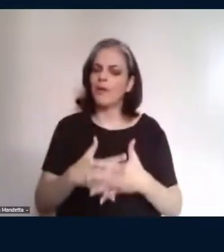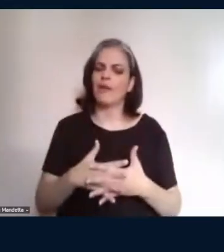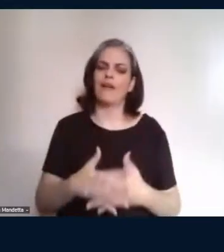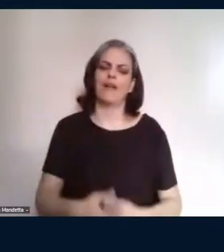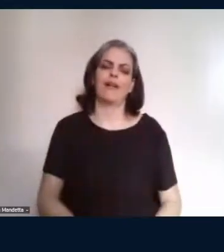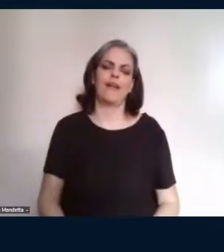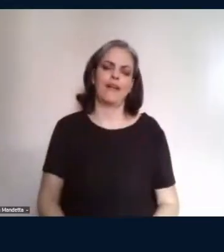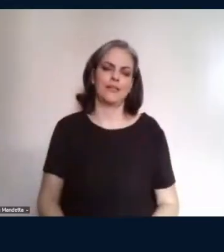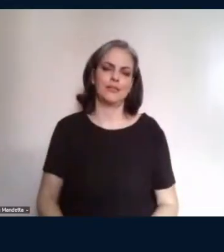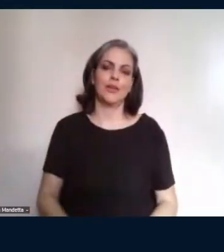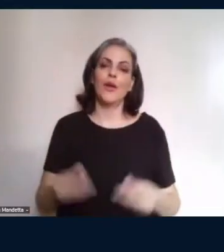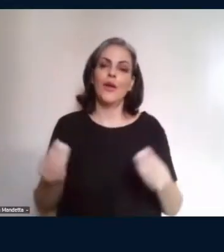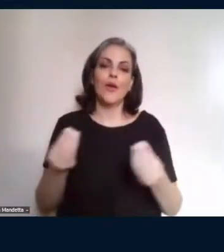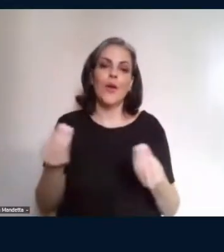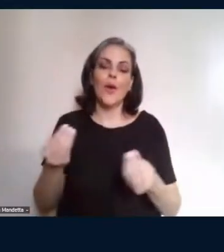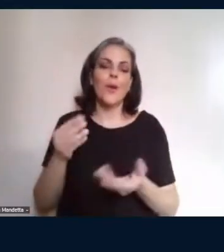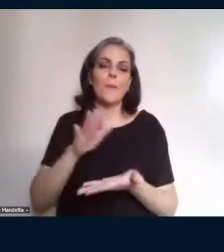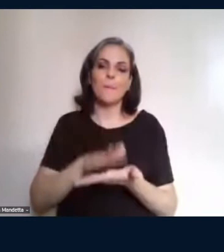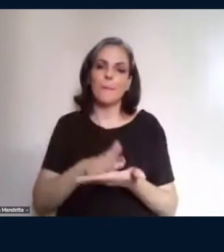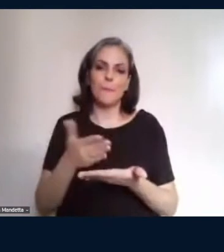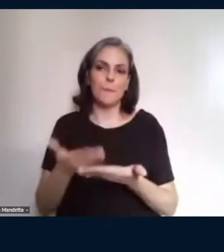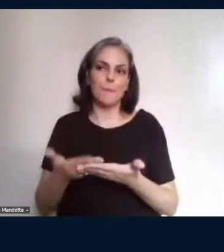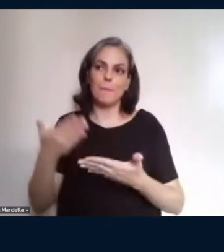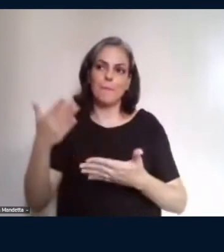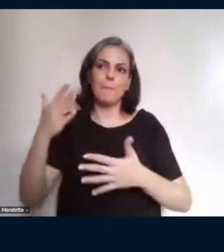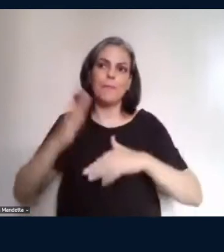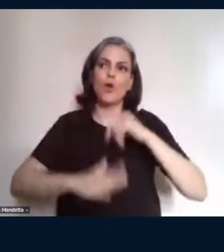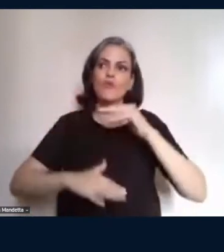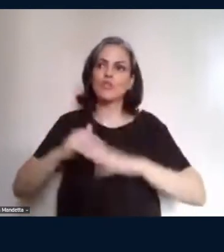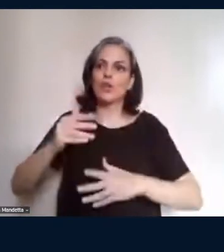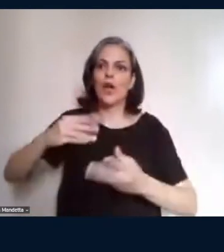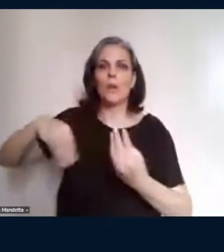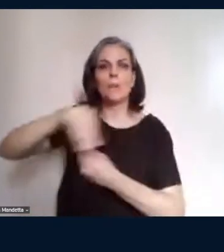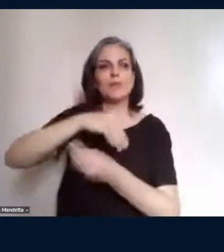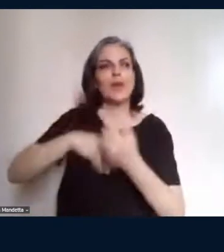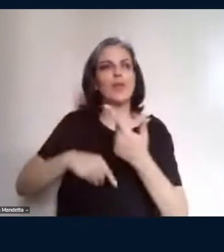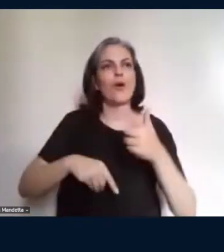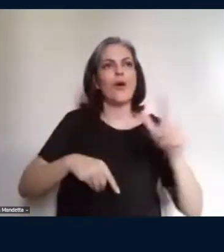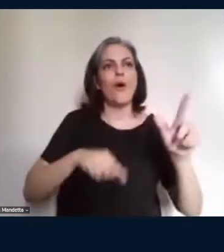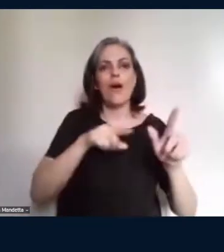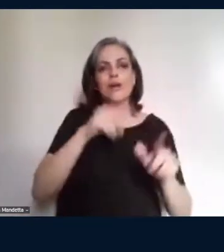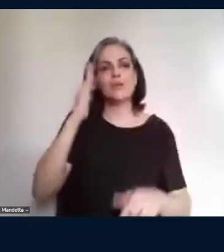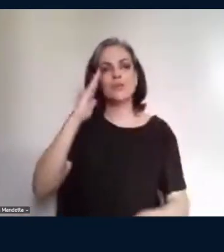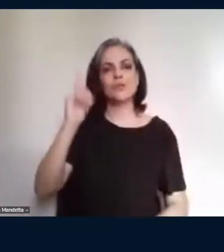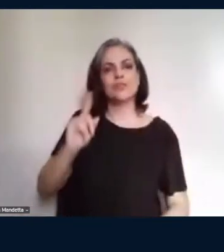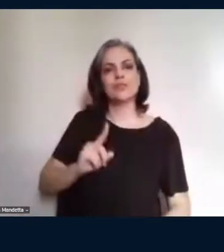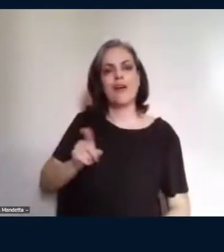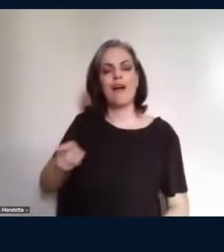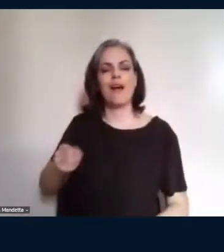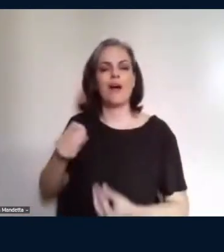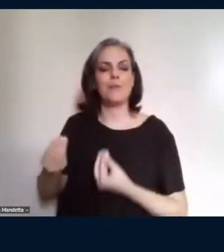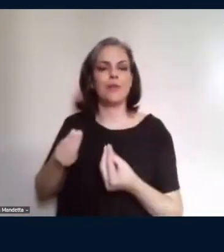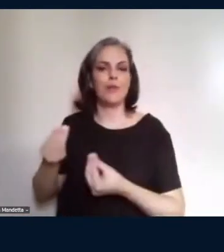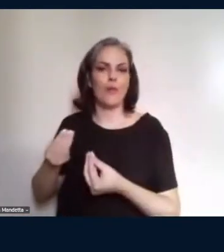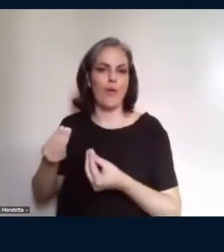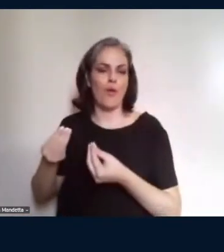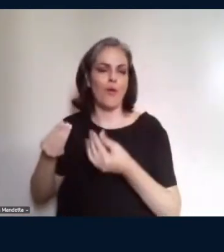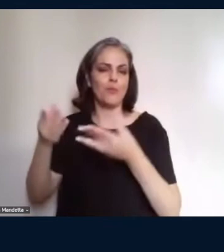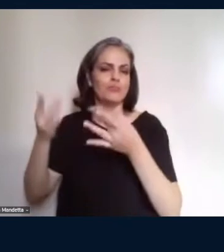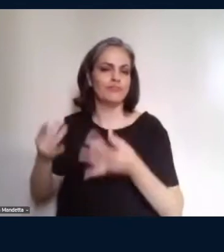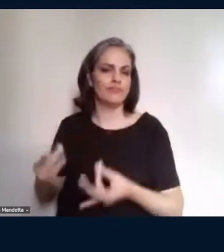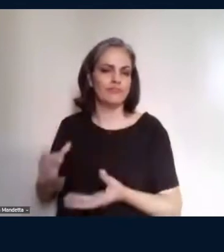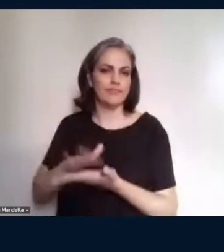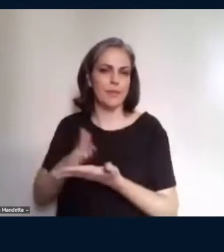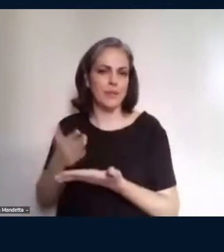o profissionalismo de alguém dentro de uma equipe que não está vendo esse profissionalismo, né? Então, acho que vale a pena